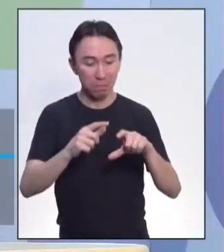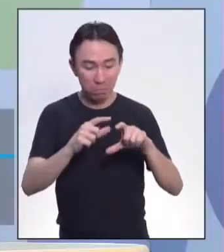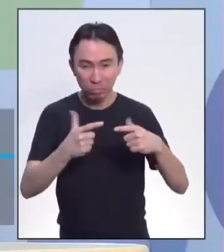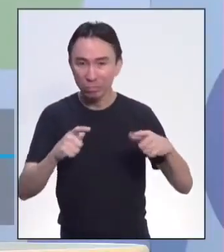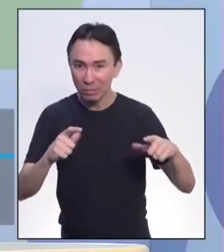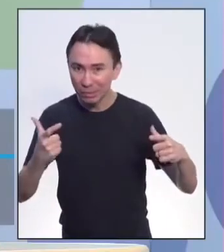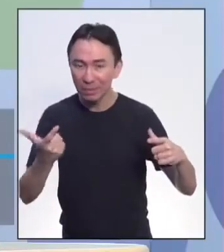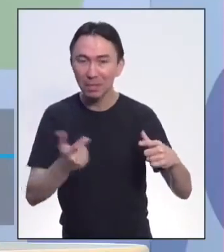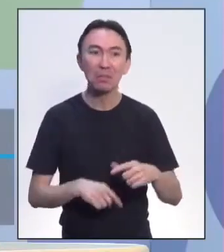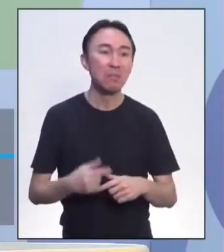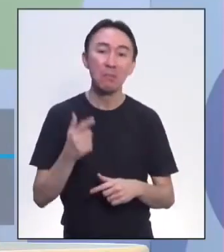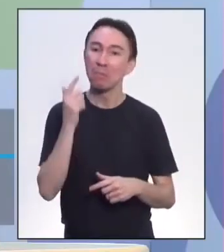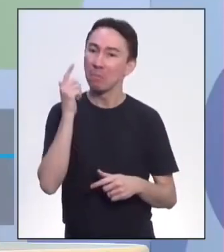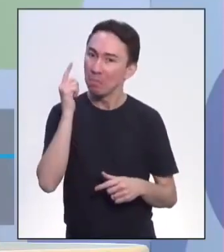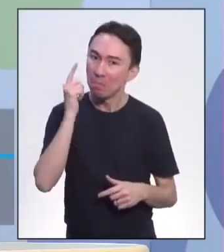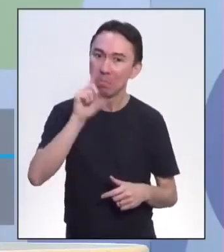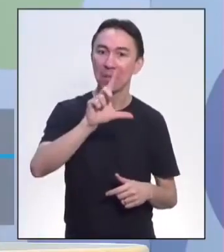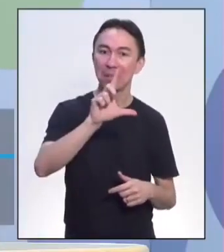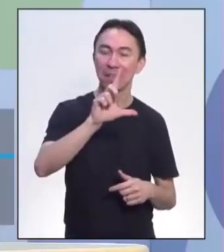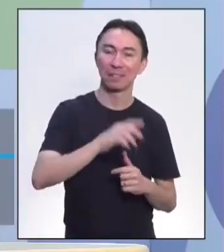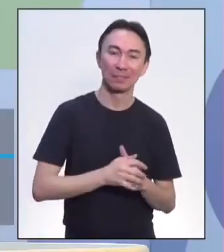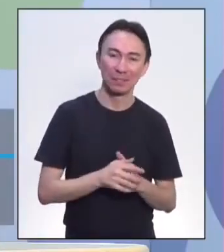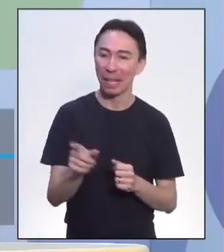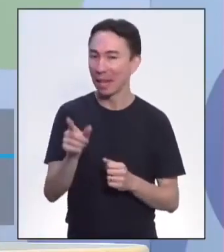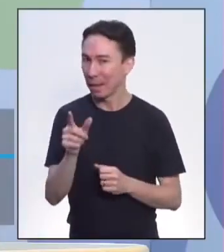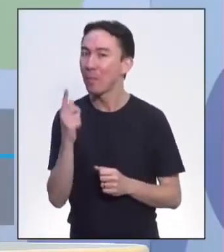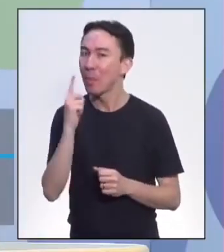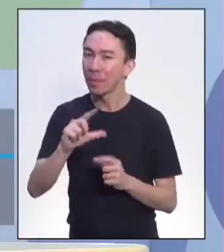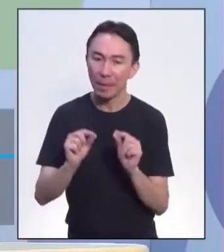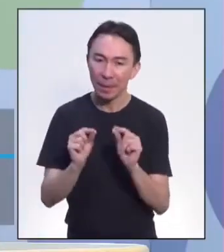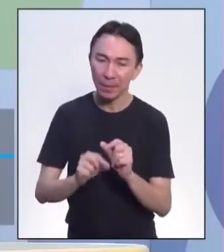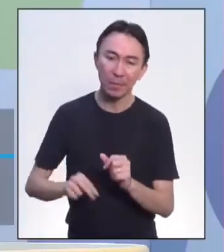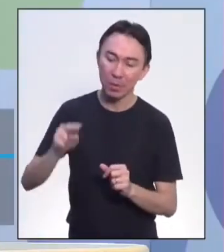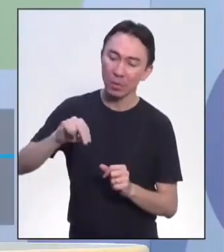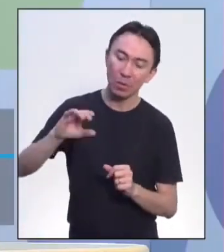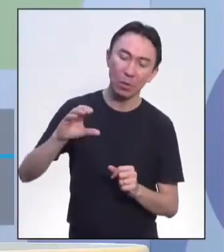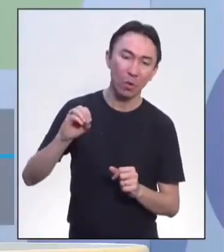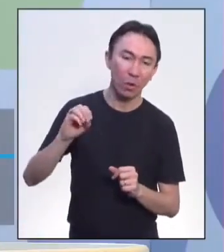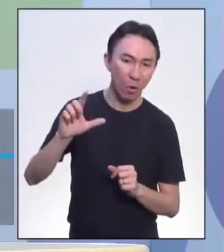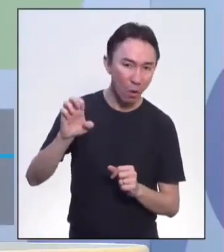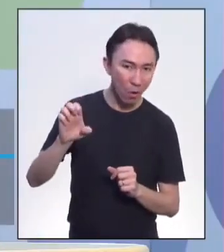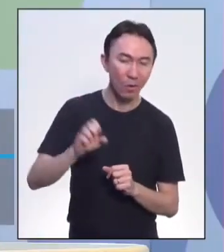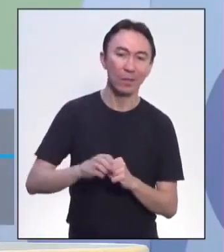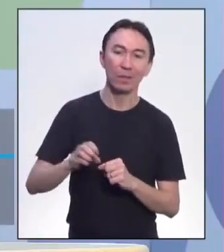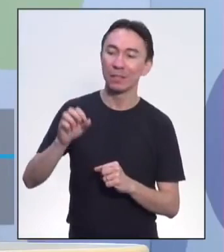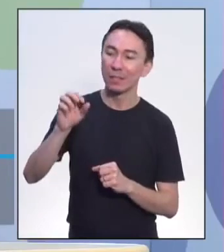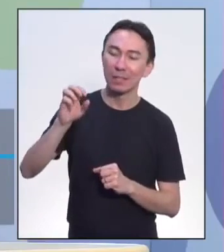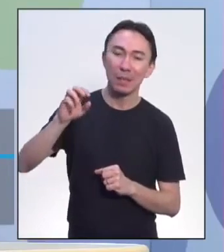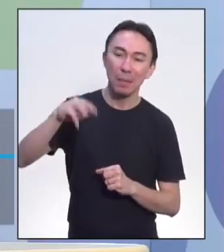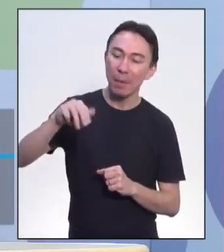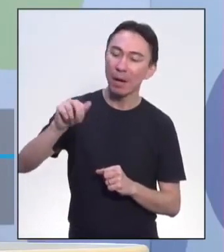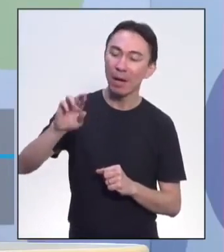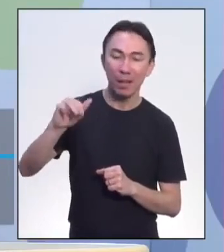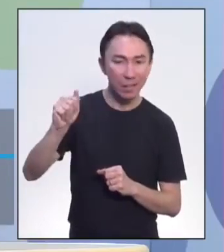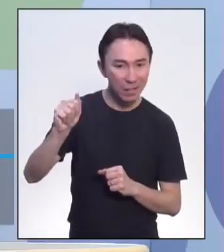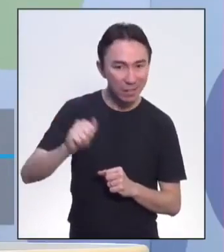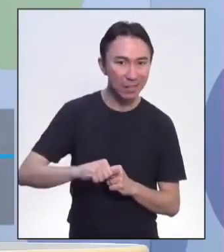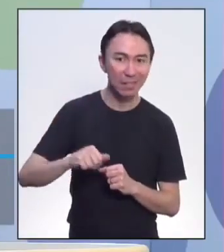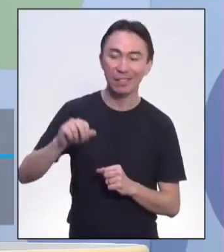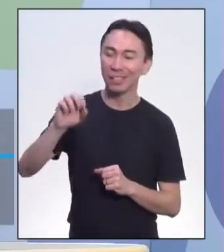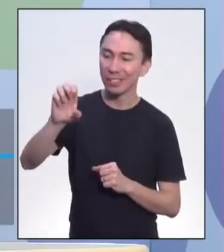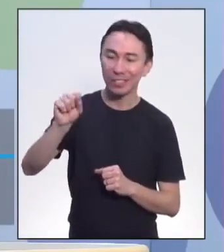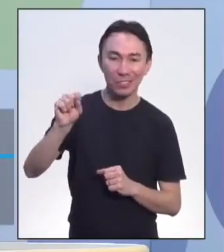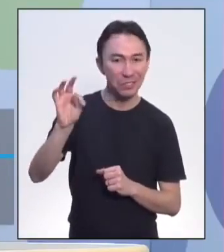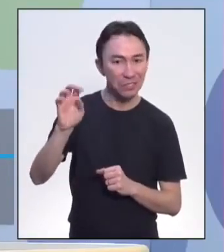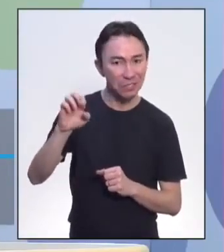escreveu lá no chat que conseguiu. Entre eles, a Nicole, a Maria Luísa, o Samuel, o Felipe, o Christian e a Esther. Quero